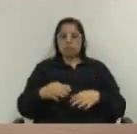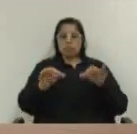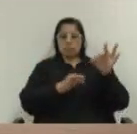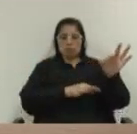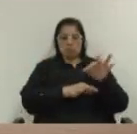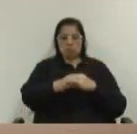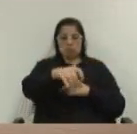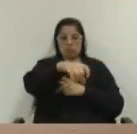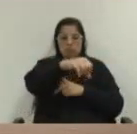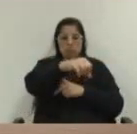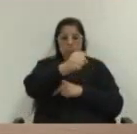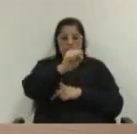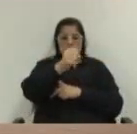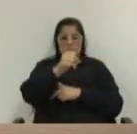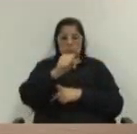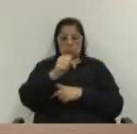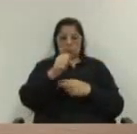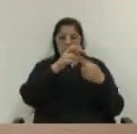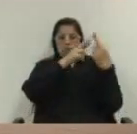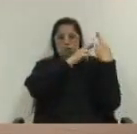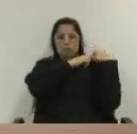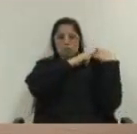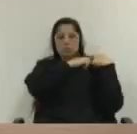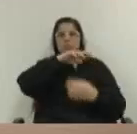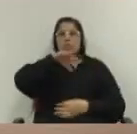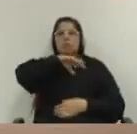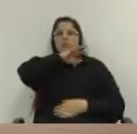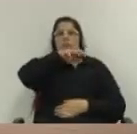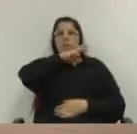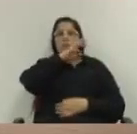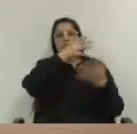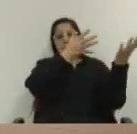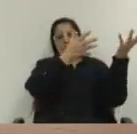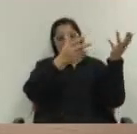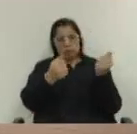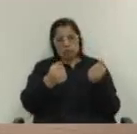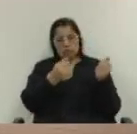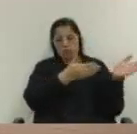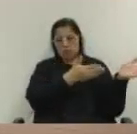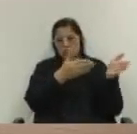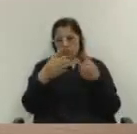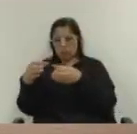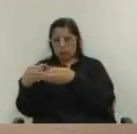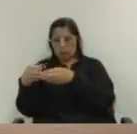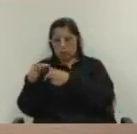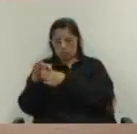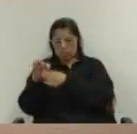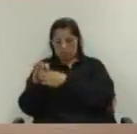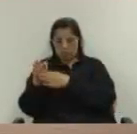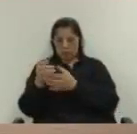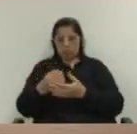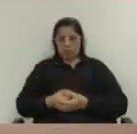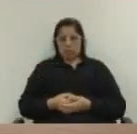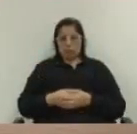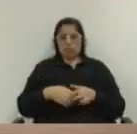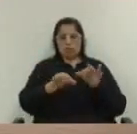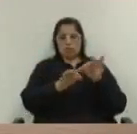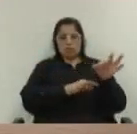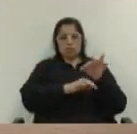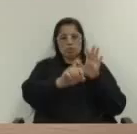número 98, vereador André Henrique Tigrão, é recebido pela mesa e encaminhado às comissões. Projeto de lei